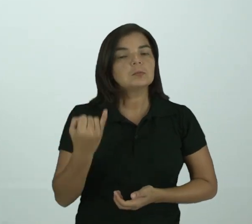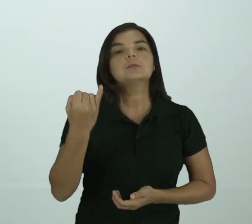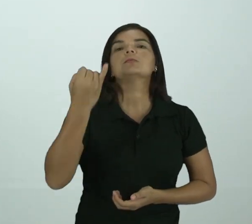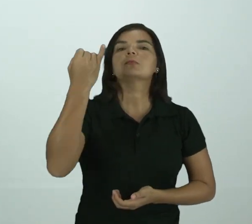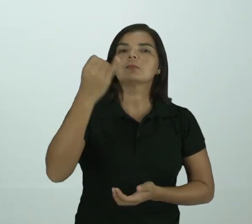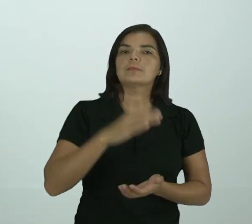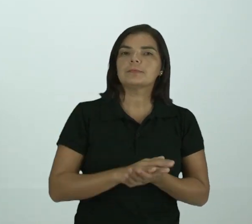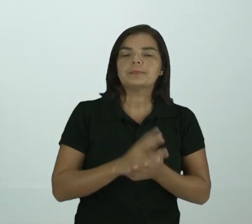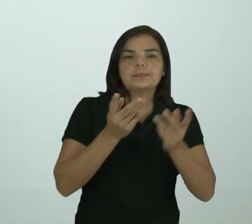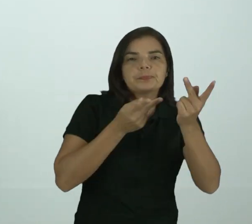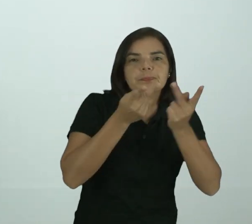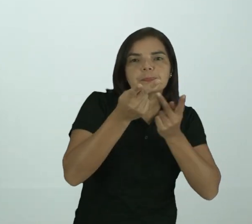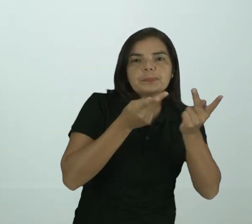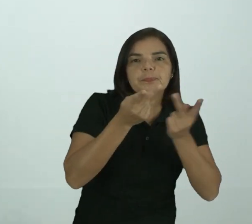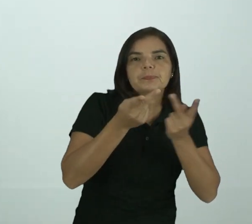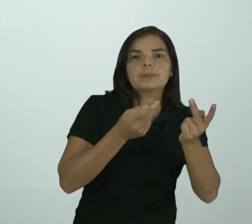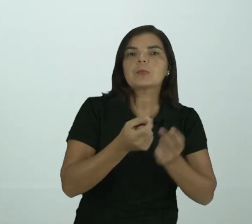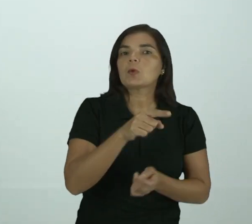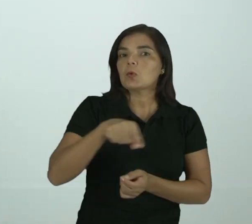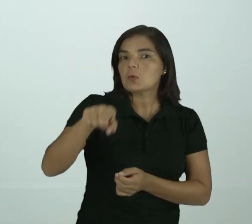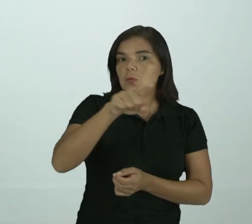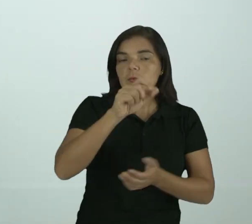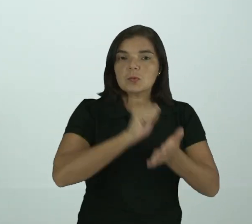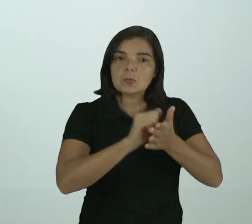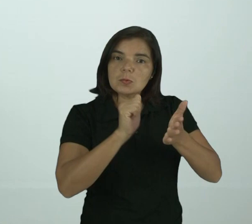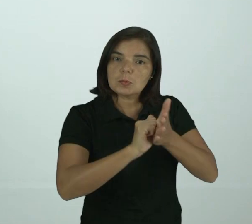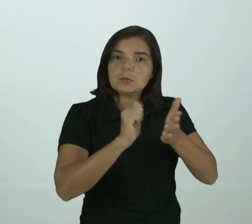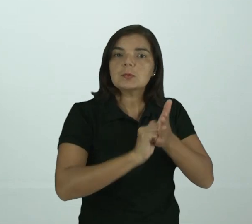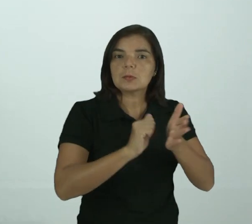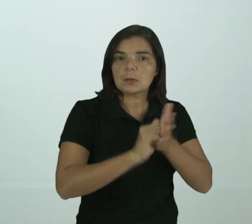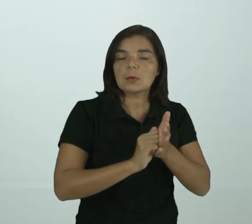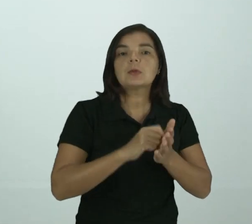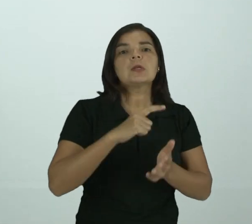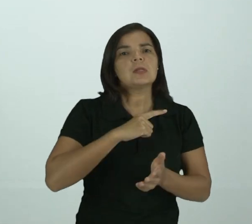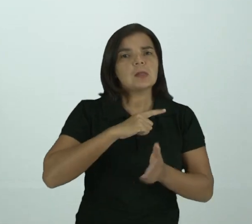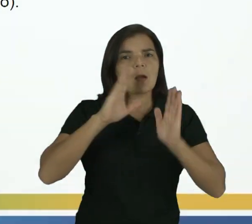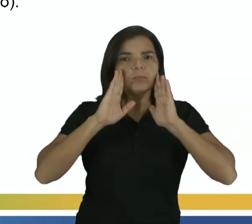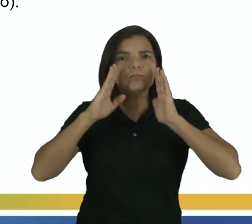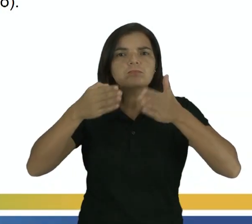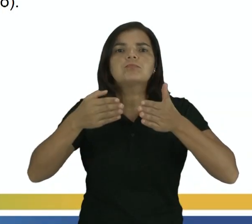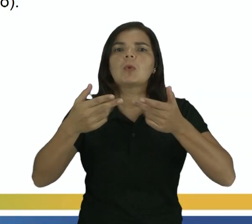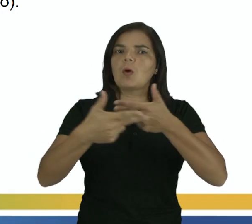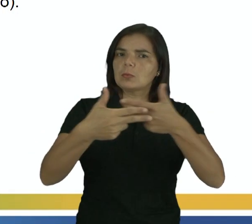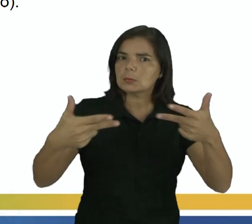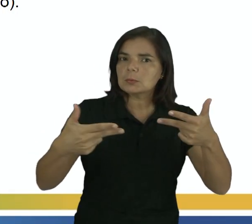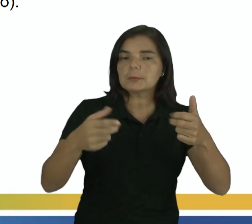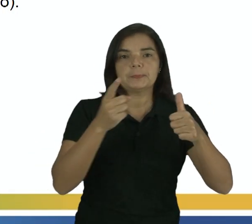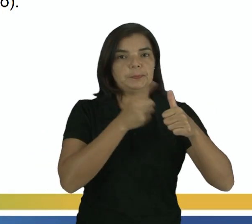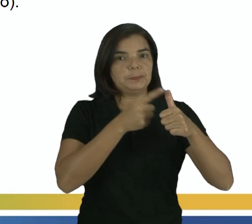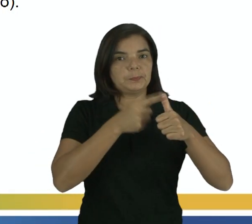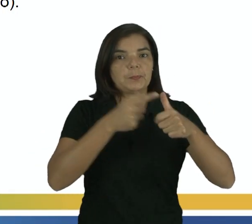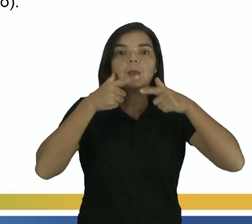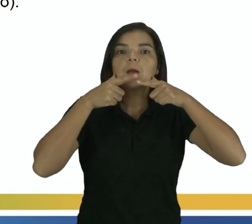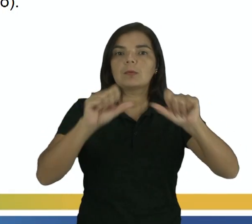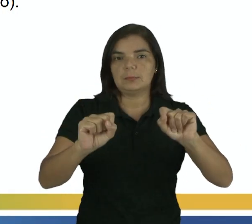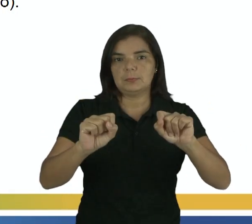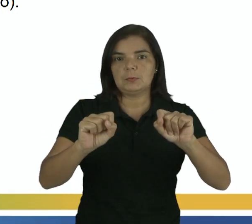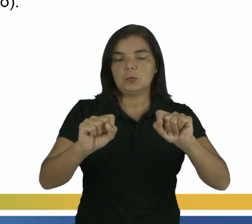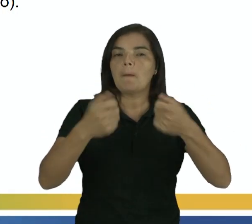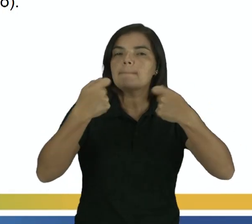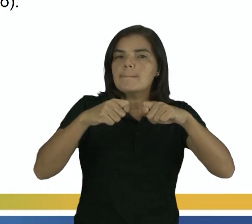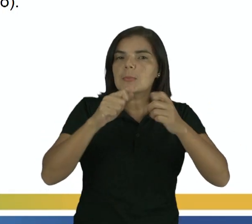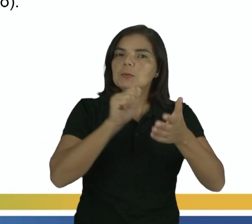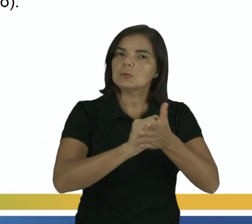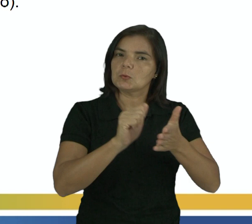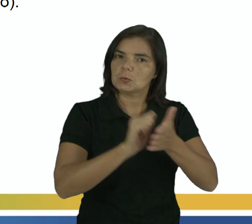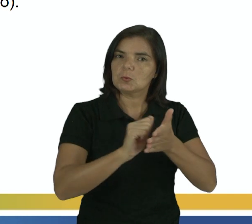importante, a elaboração. Quando você escreve seu relato, você tem que estar atento a algumas coisas. Primeiro, a linguagem. Você precisa